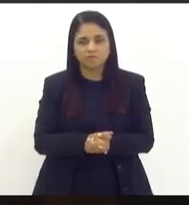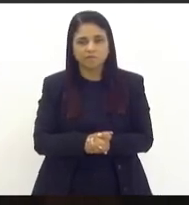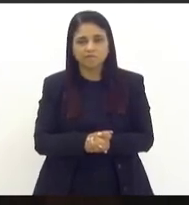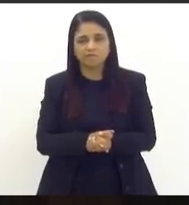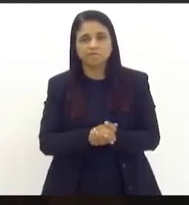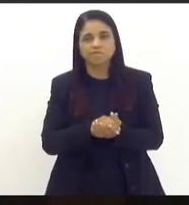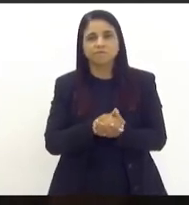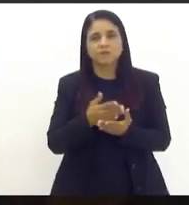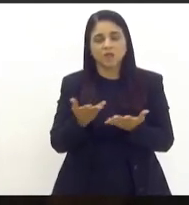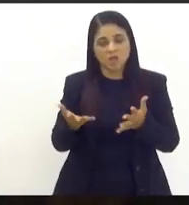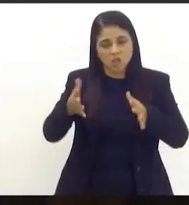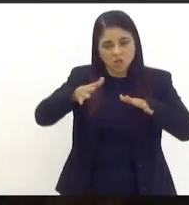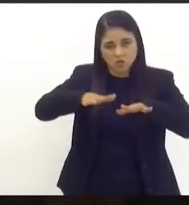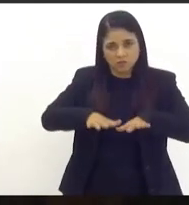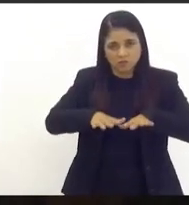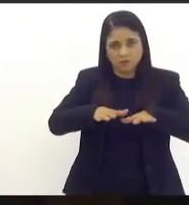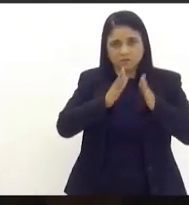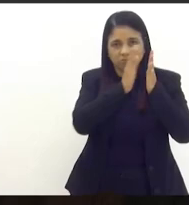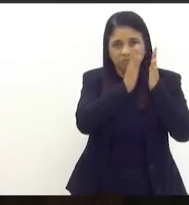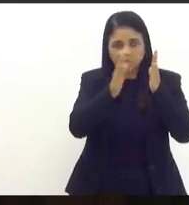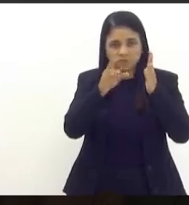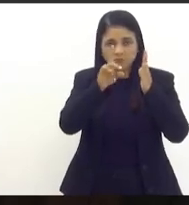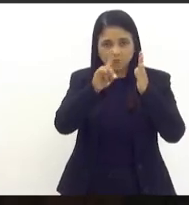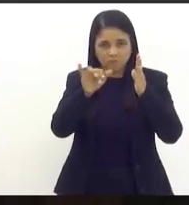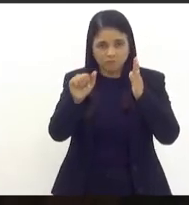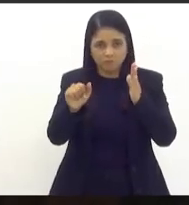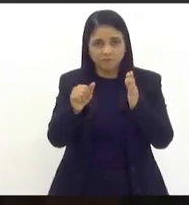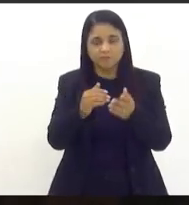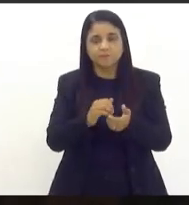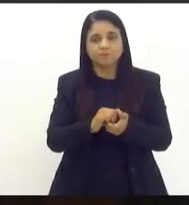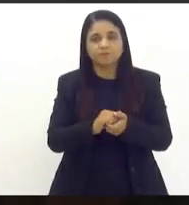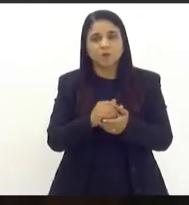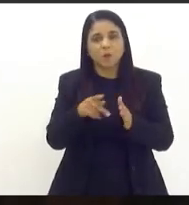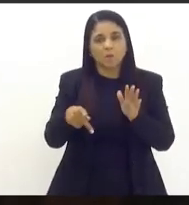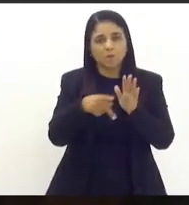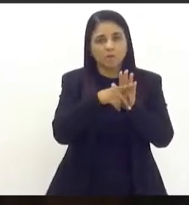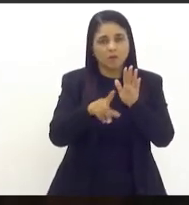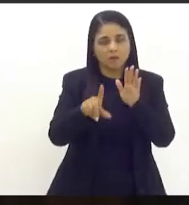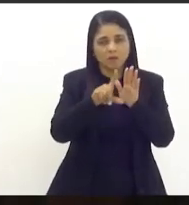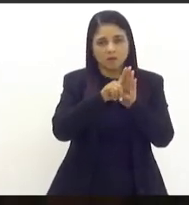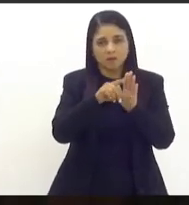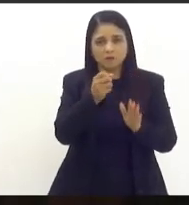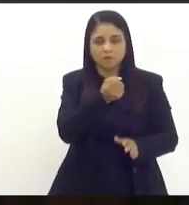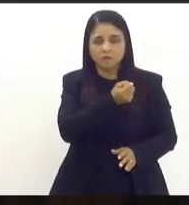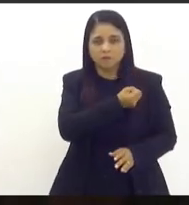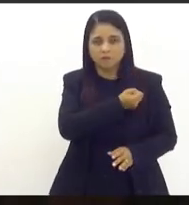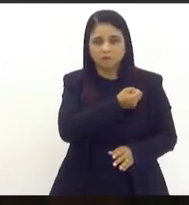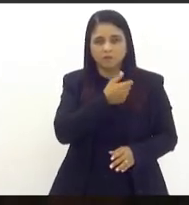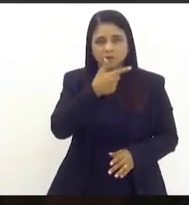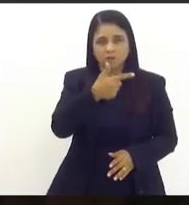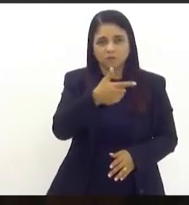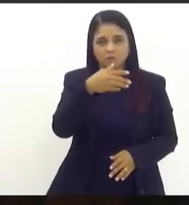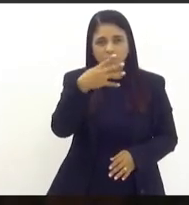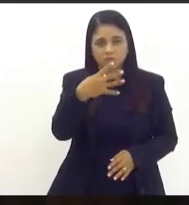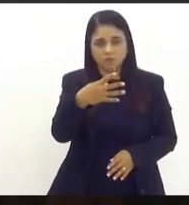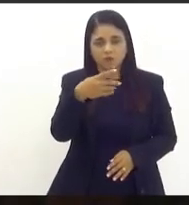requer a inclusão na ordem do dia do projeto de lei número